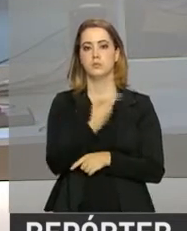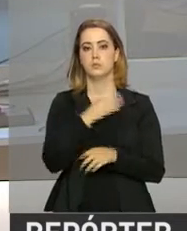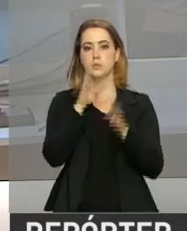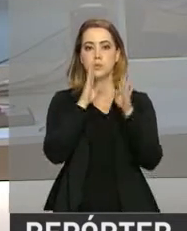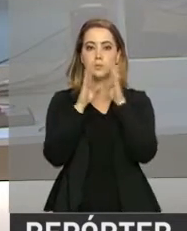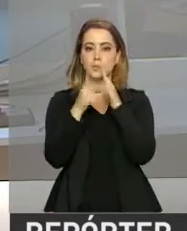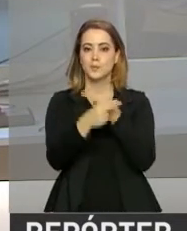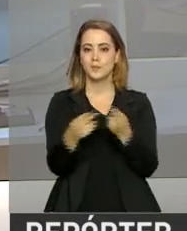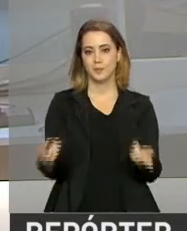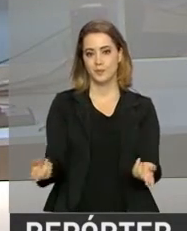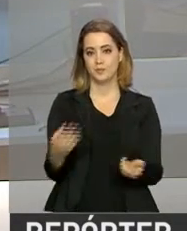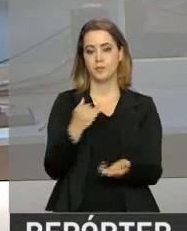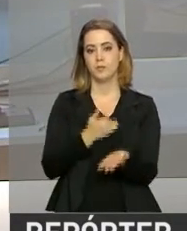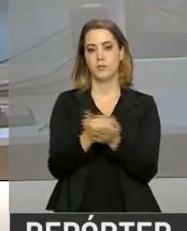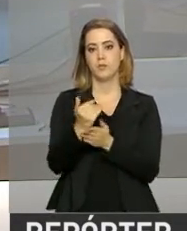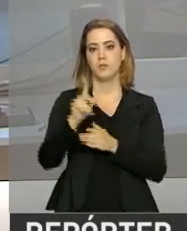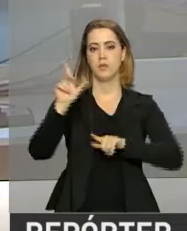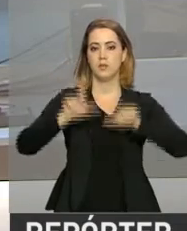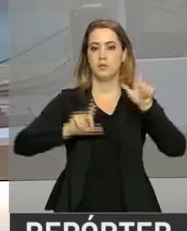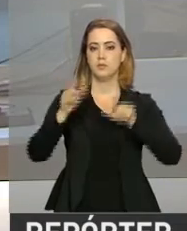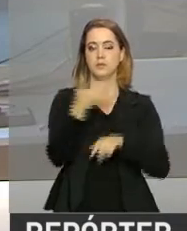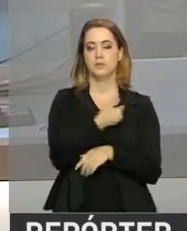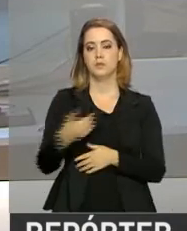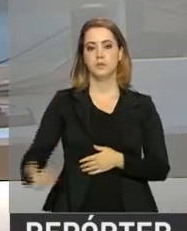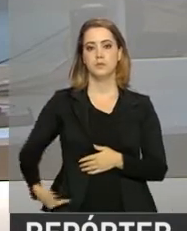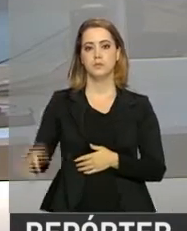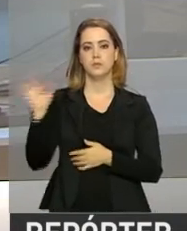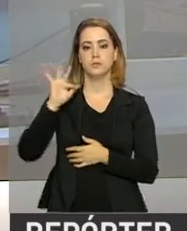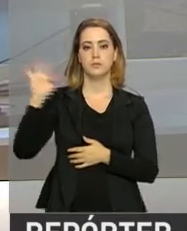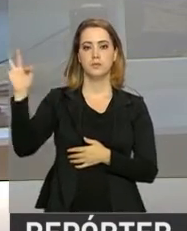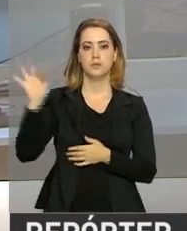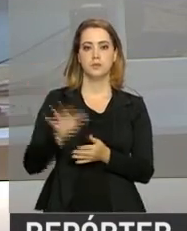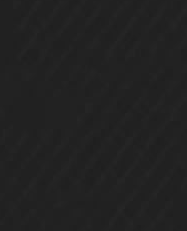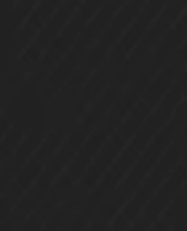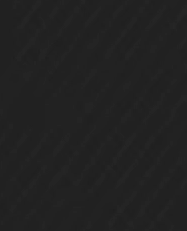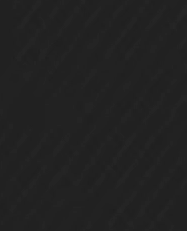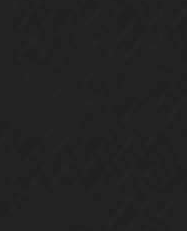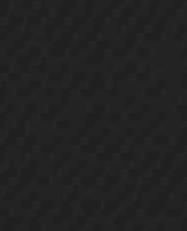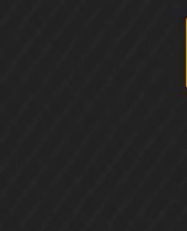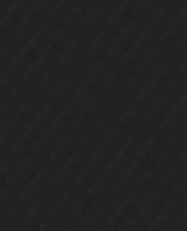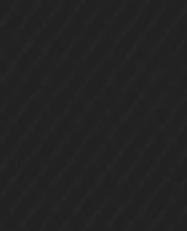nossas redes sociais continue com a gente nbr a tv do governo federal